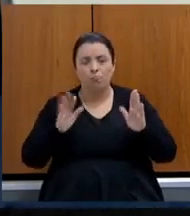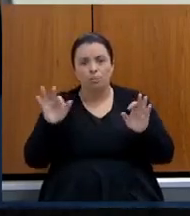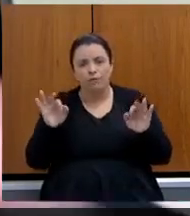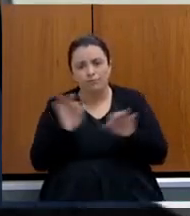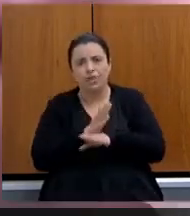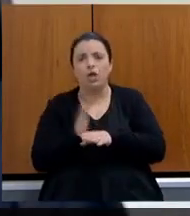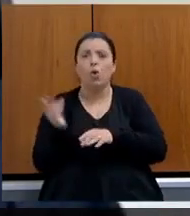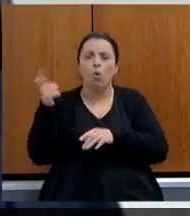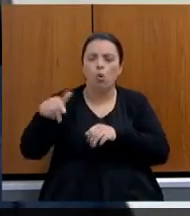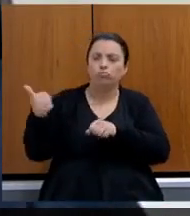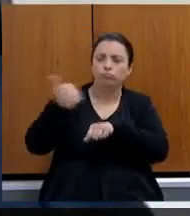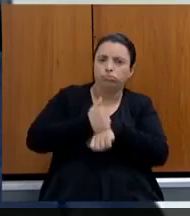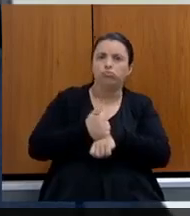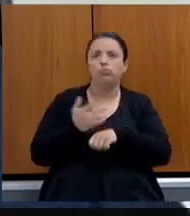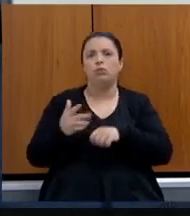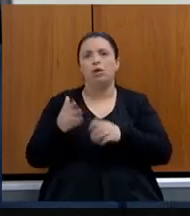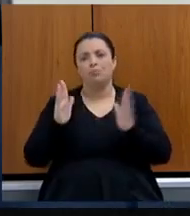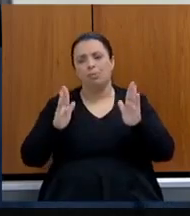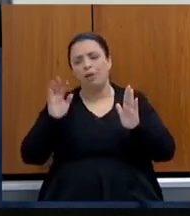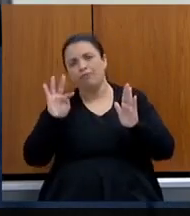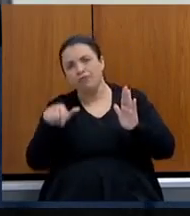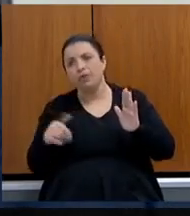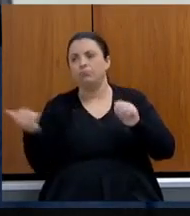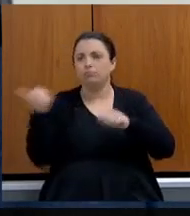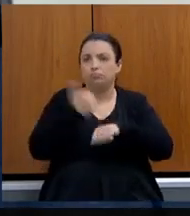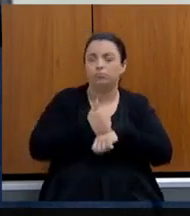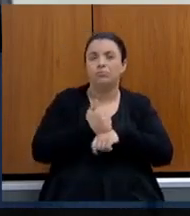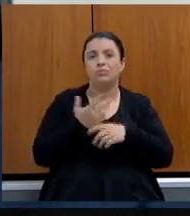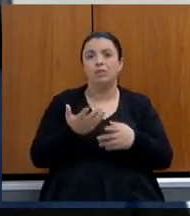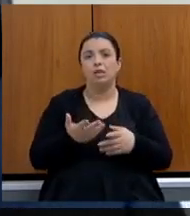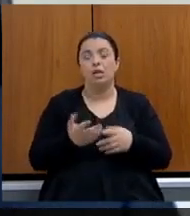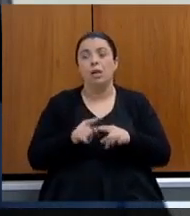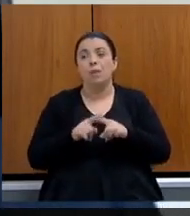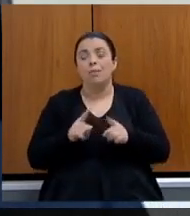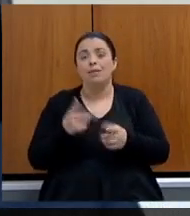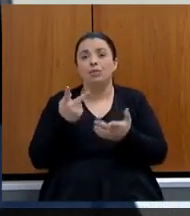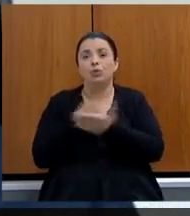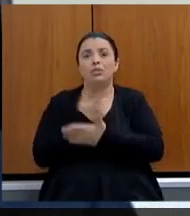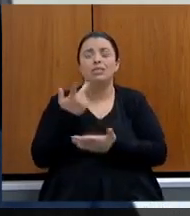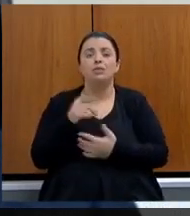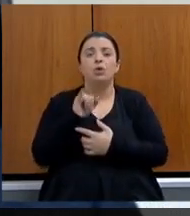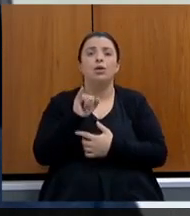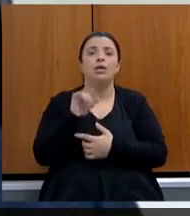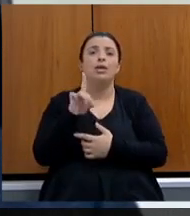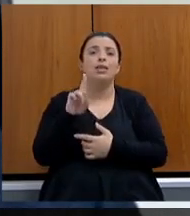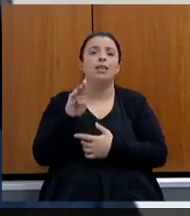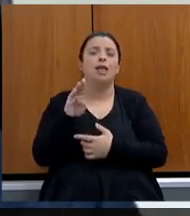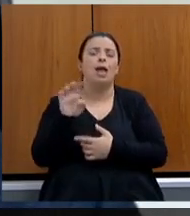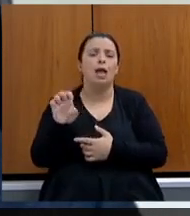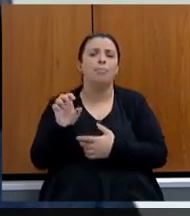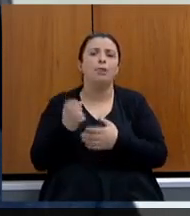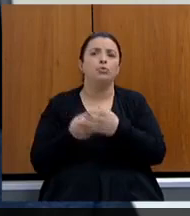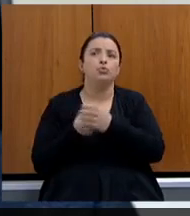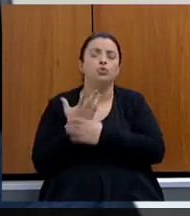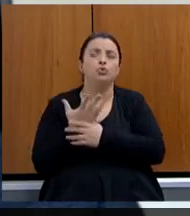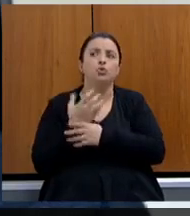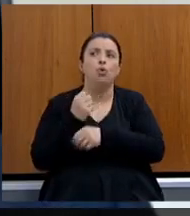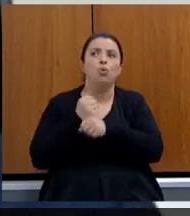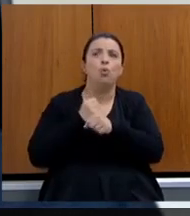é mesmo situações durante os anos 70 surgiu surgiu em